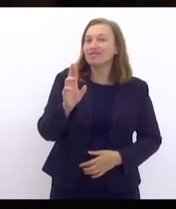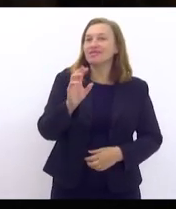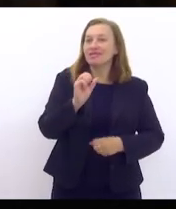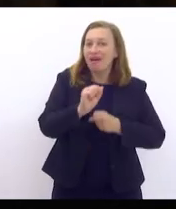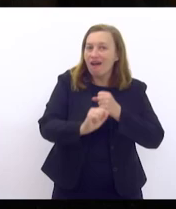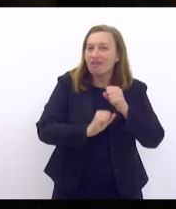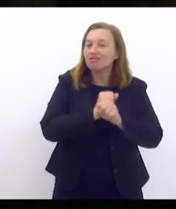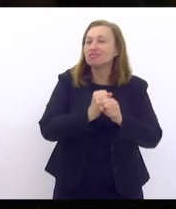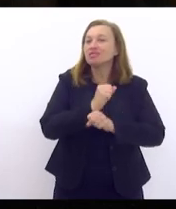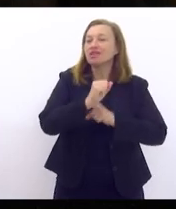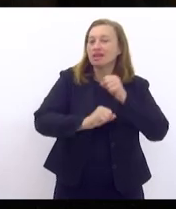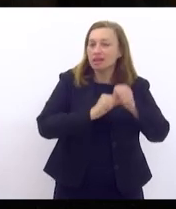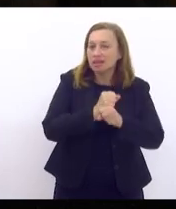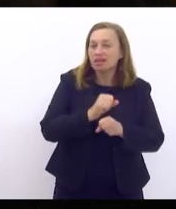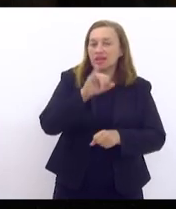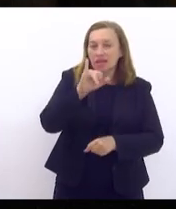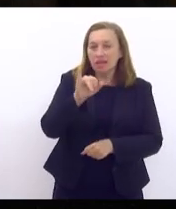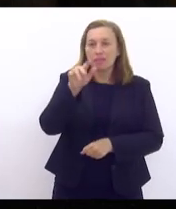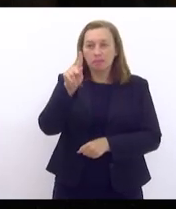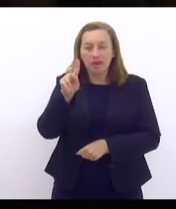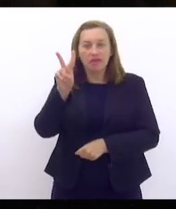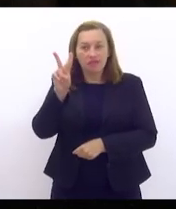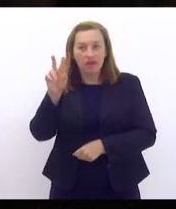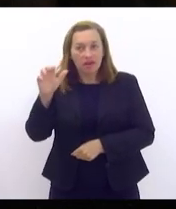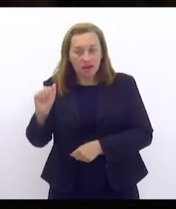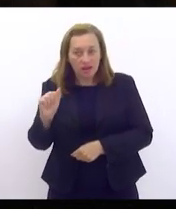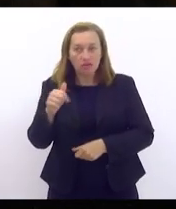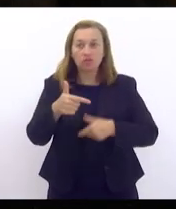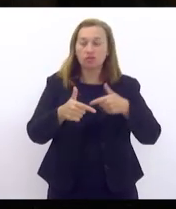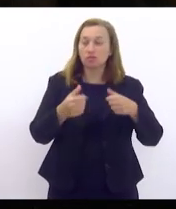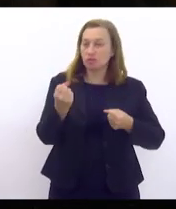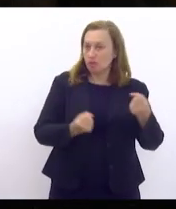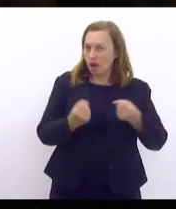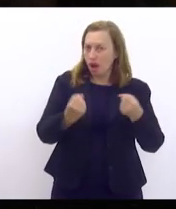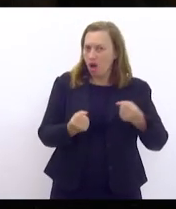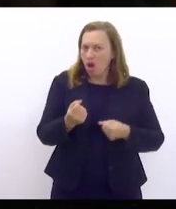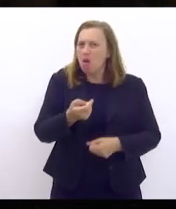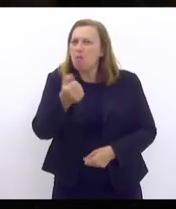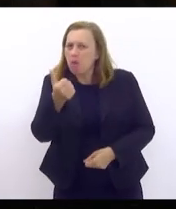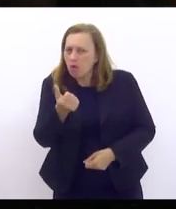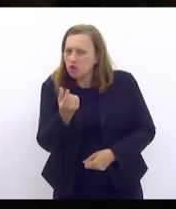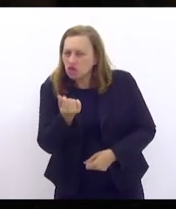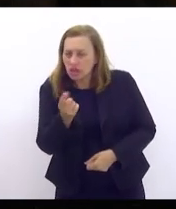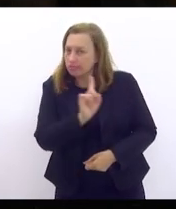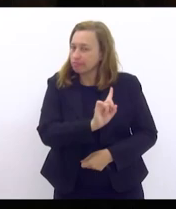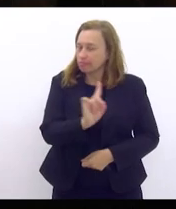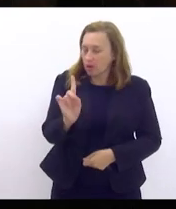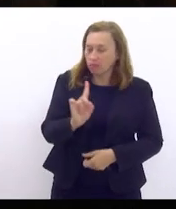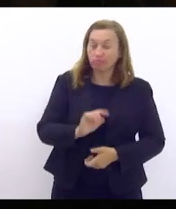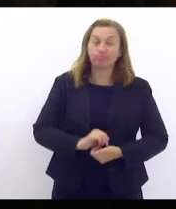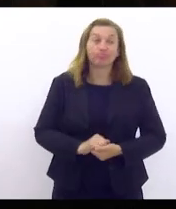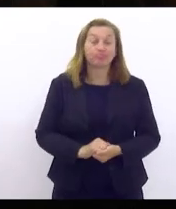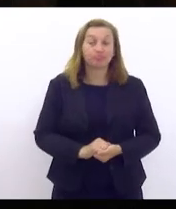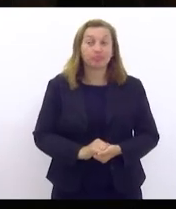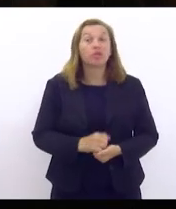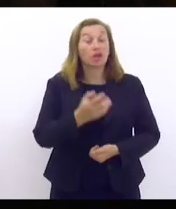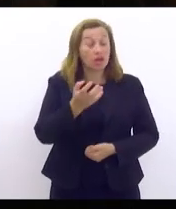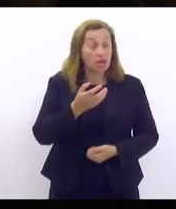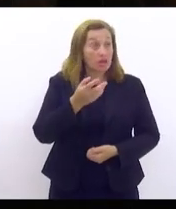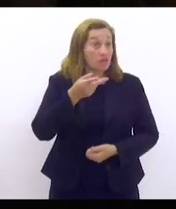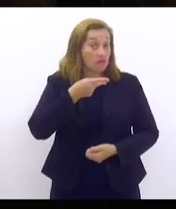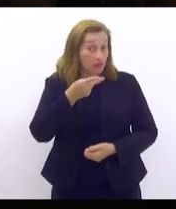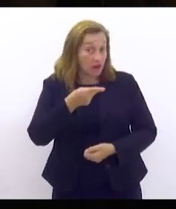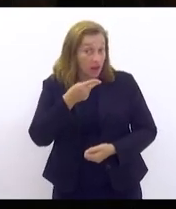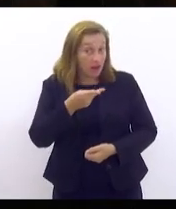de IPVA sobre esse veículo não é pouco dinheiro queria dizer